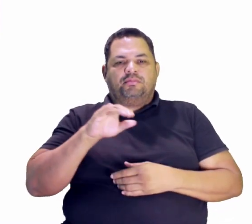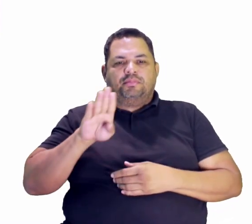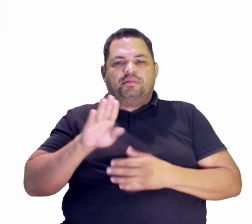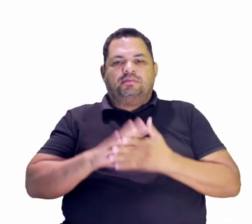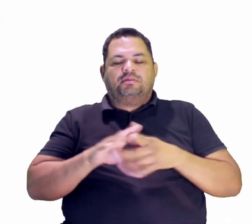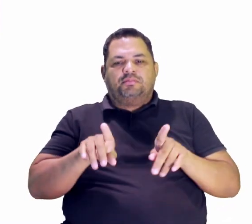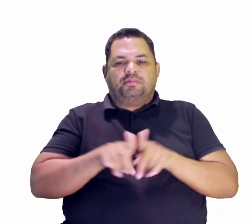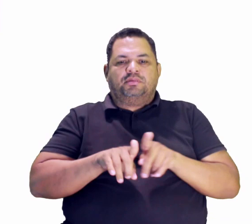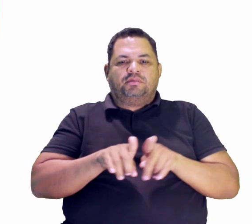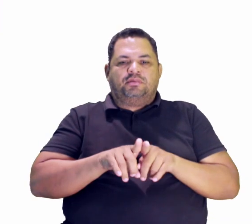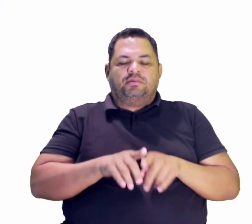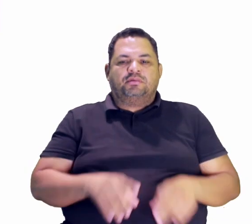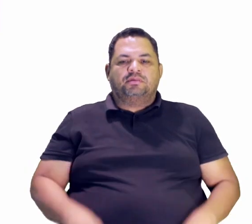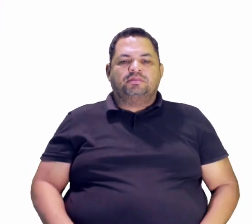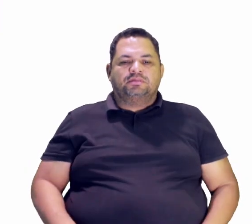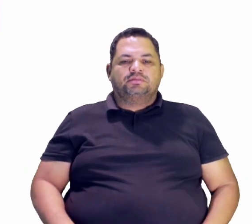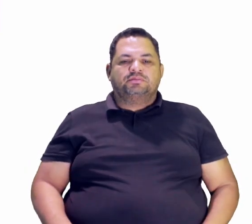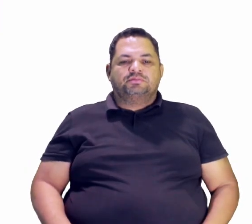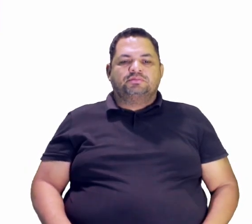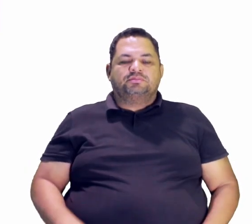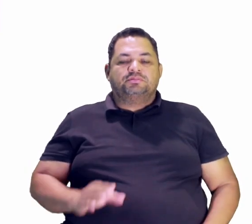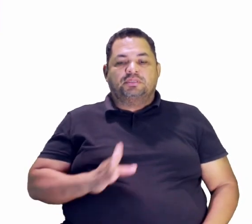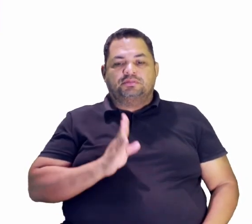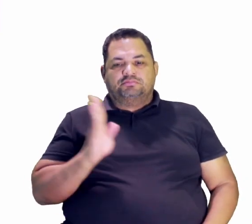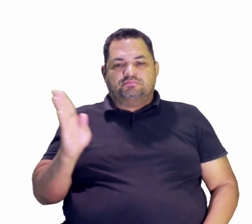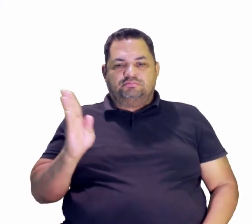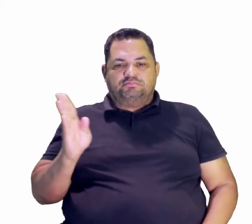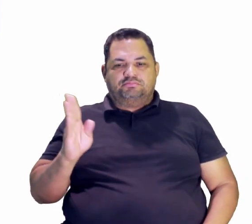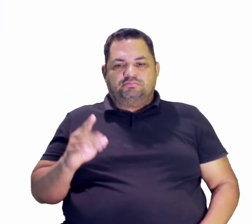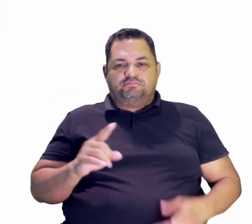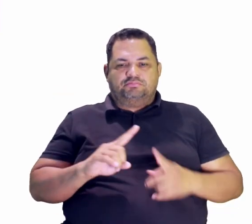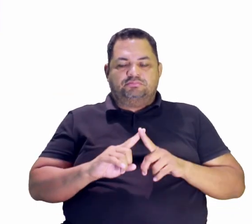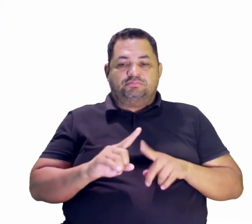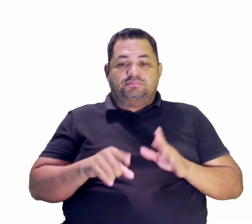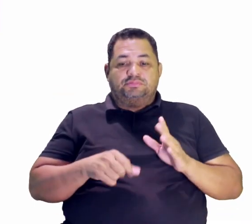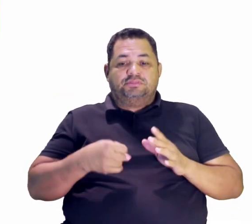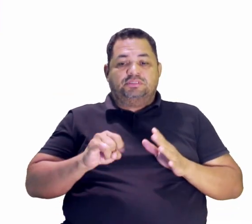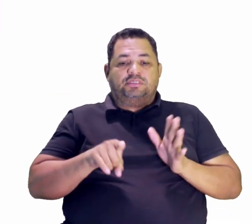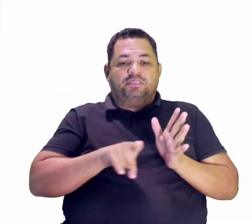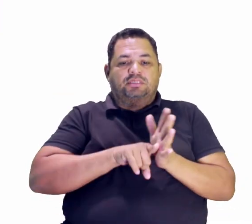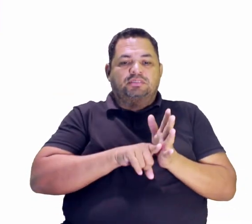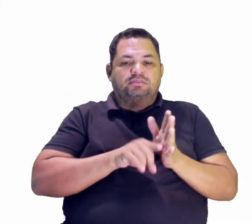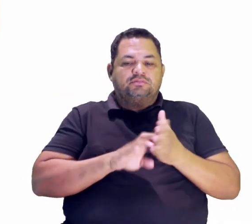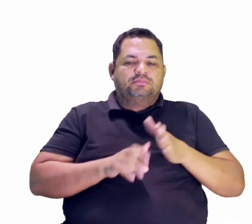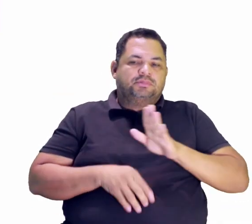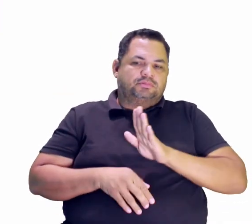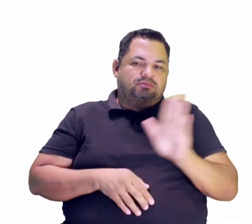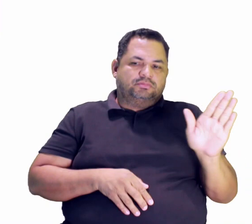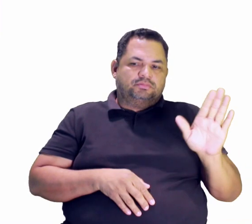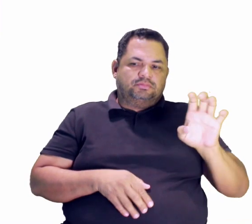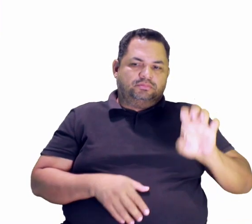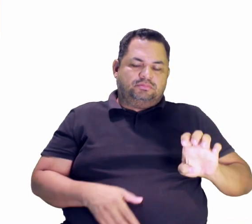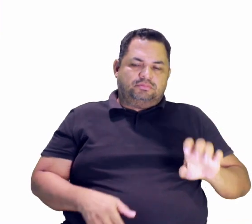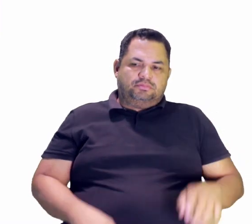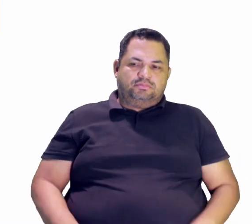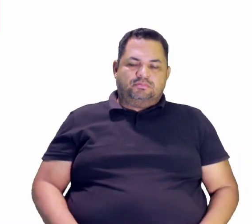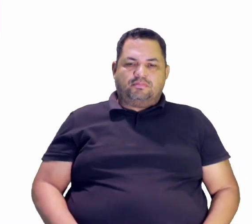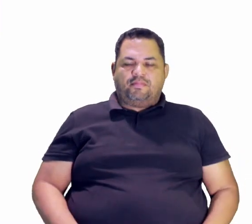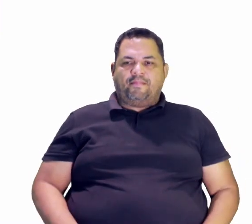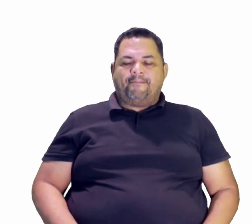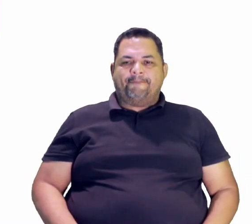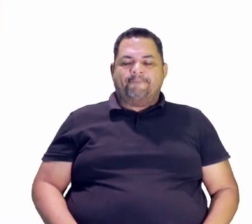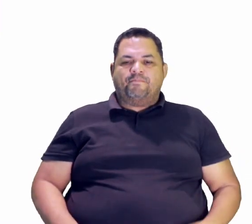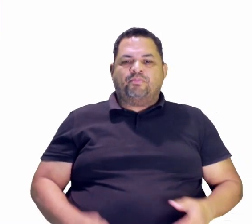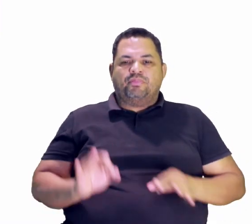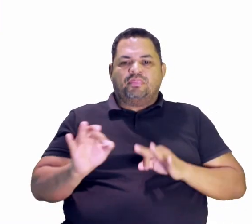são positivos. Seu sentido será para a direita. Se fosse negativo, o sentido dele seria para a esquerda. Já